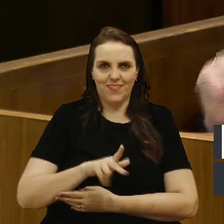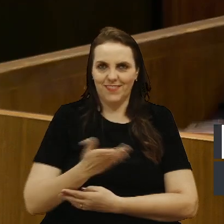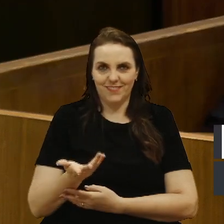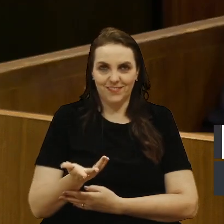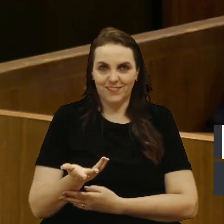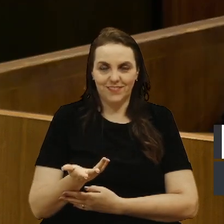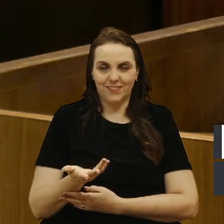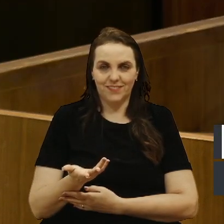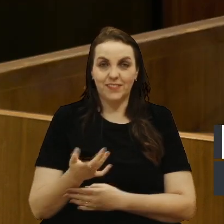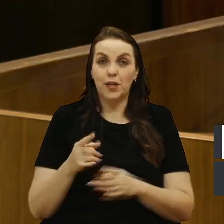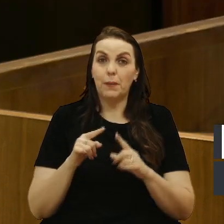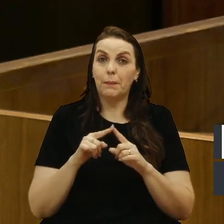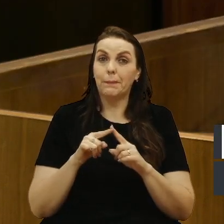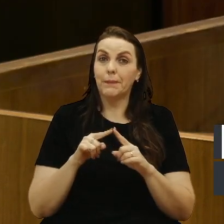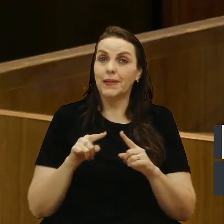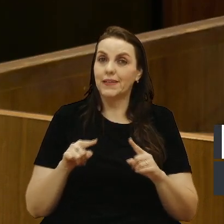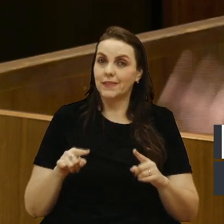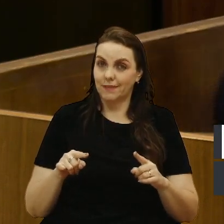Mas,